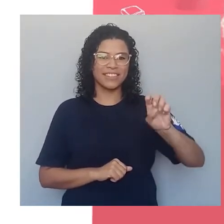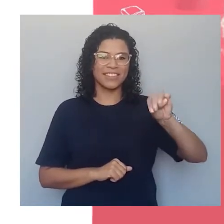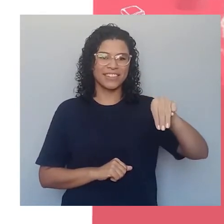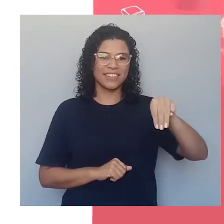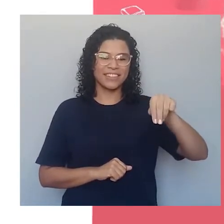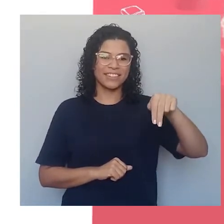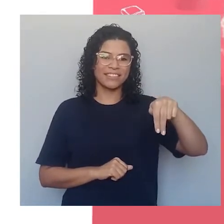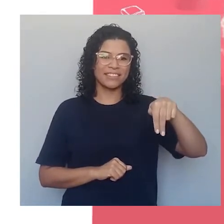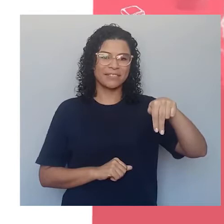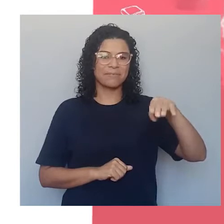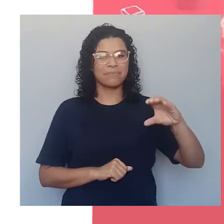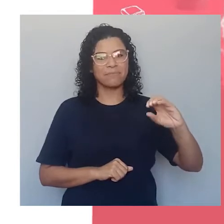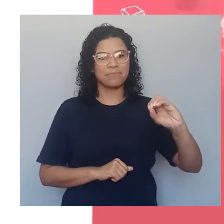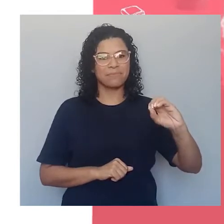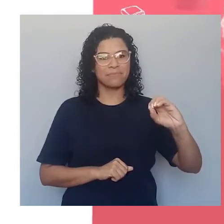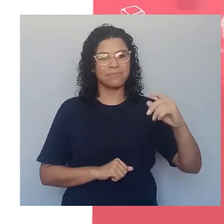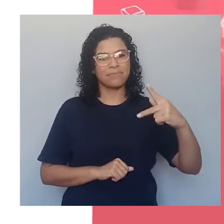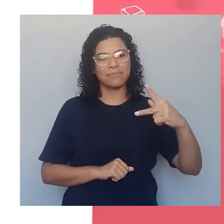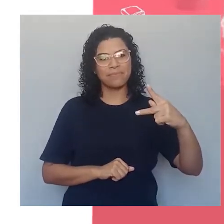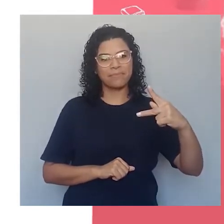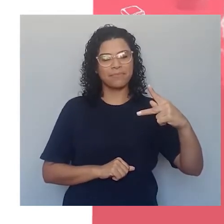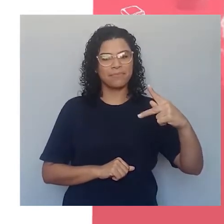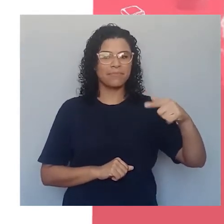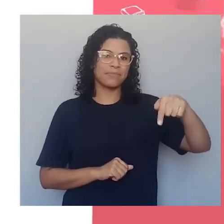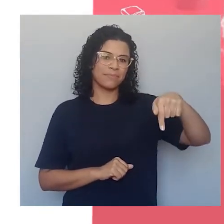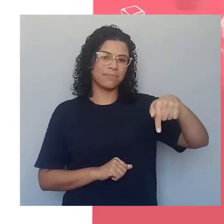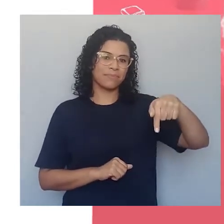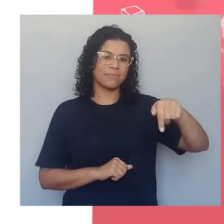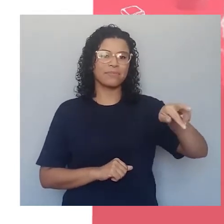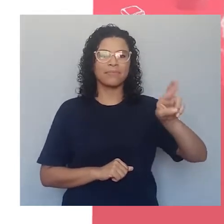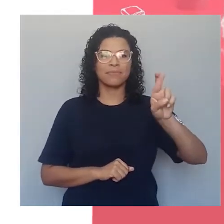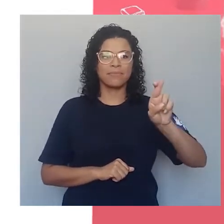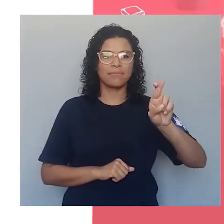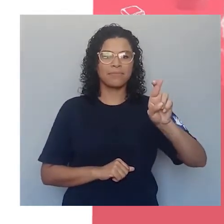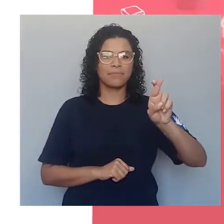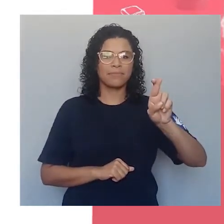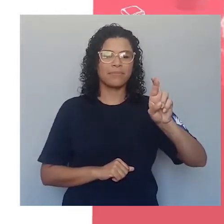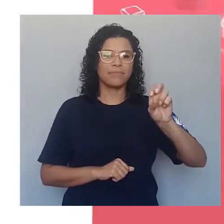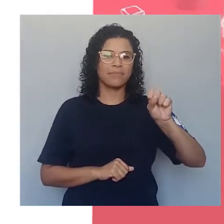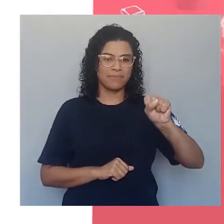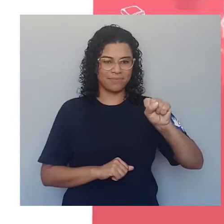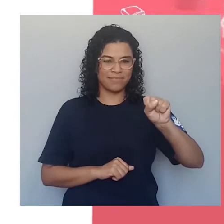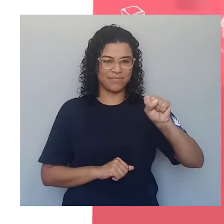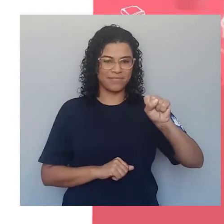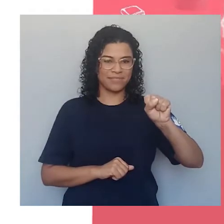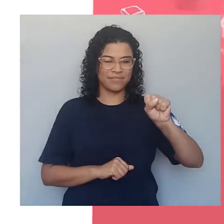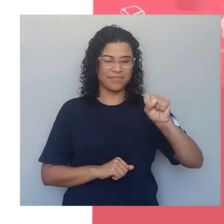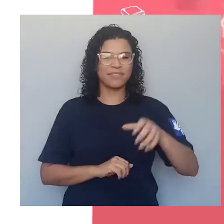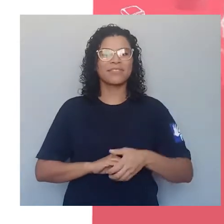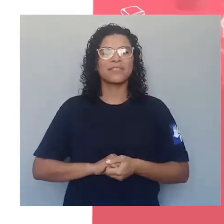L, M, N, O, P, Q, R e